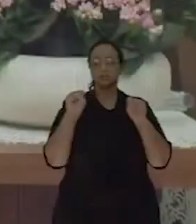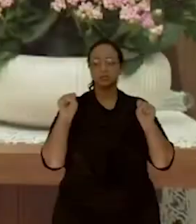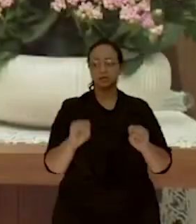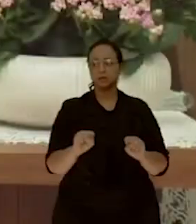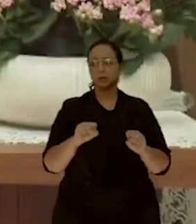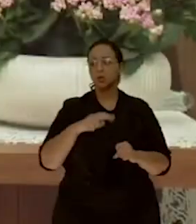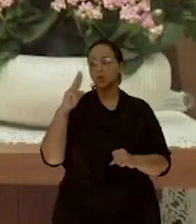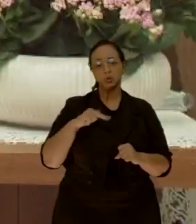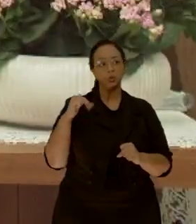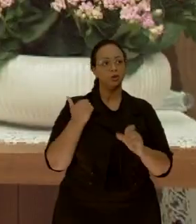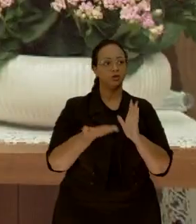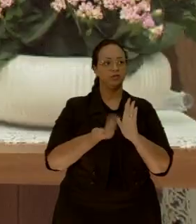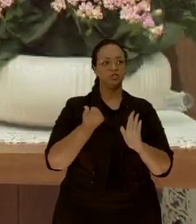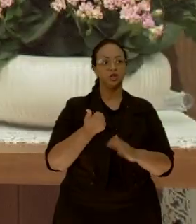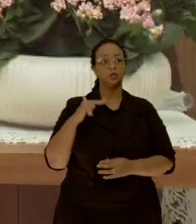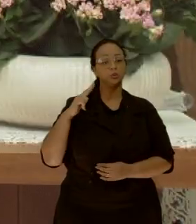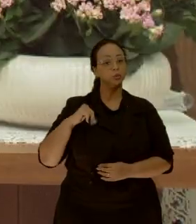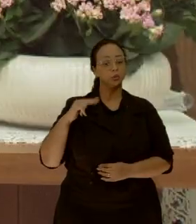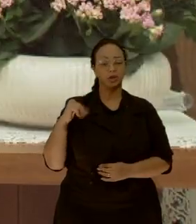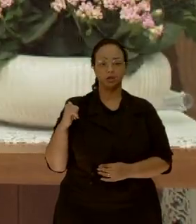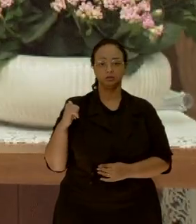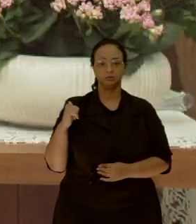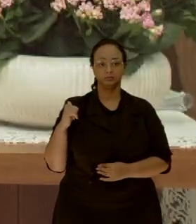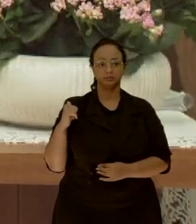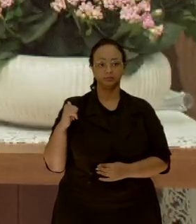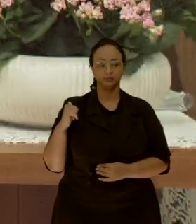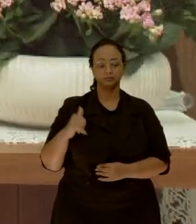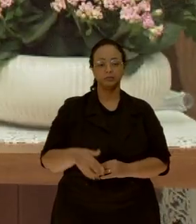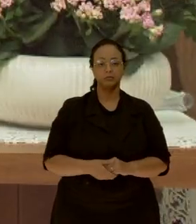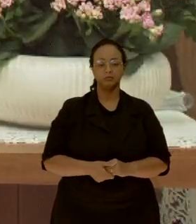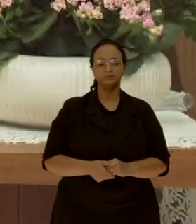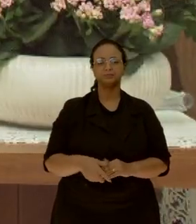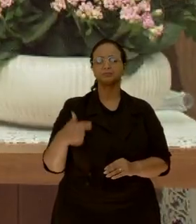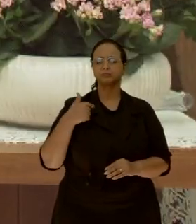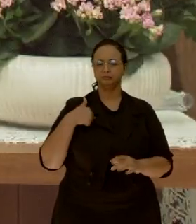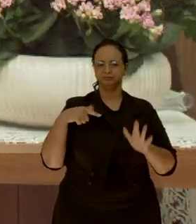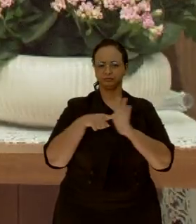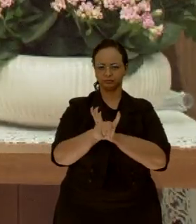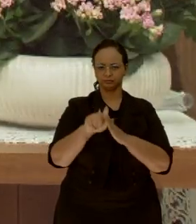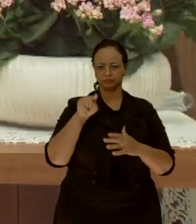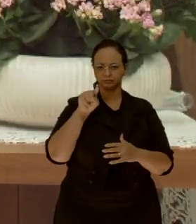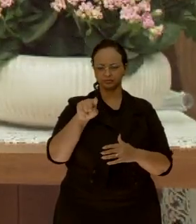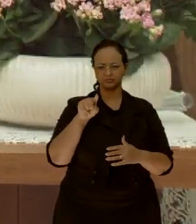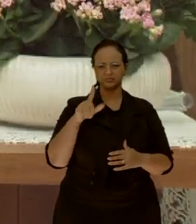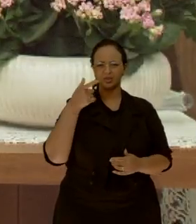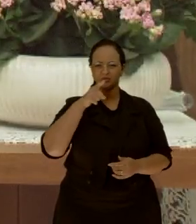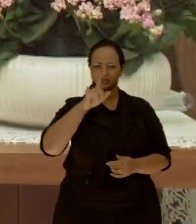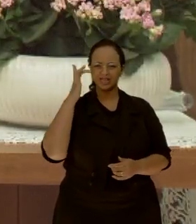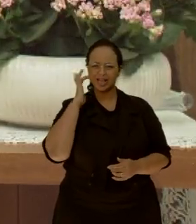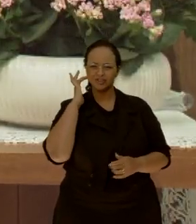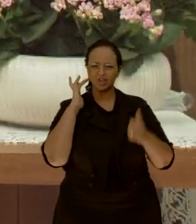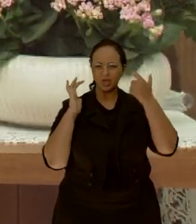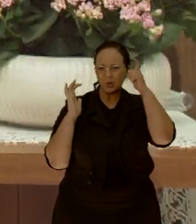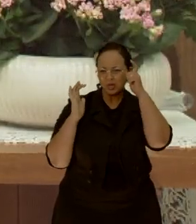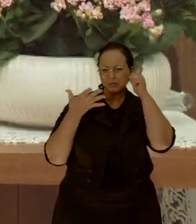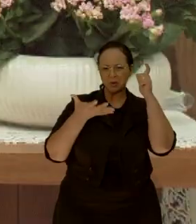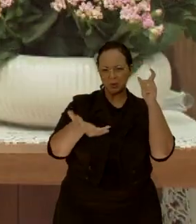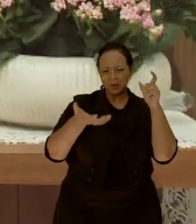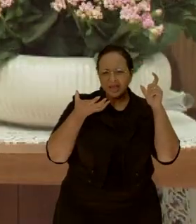sair. Então, aí eu pergunto, o inimigo está satisfeito com